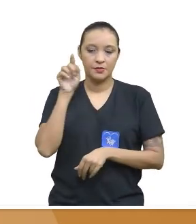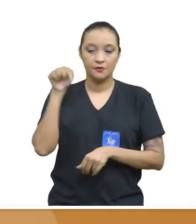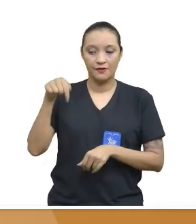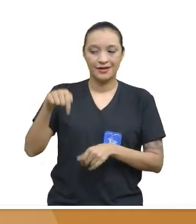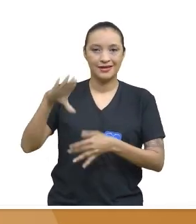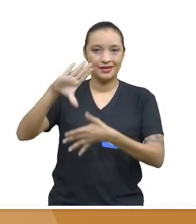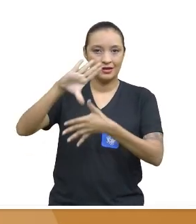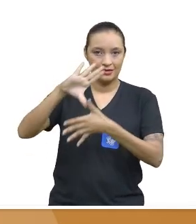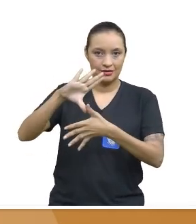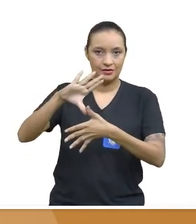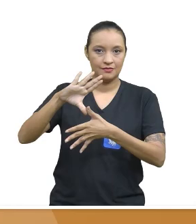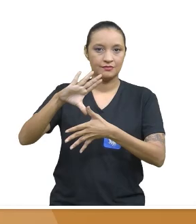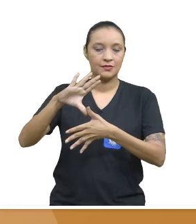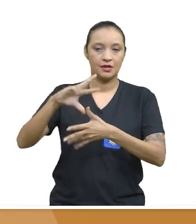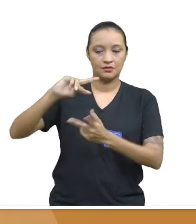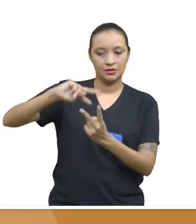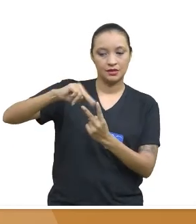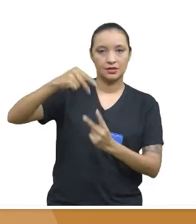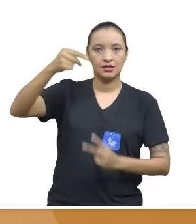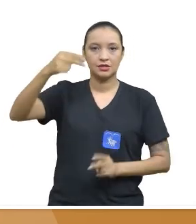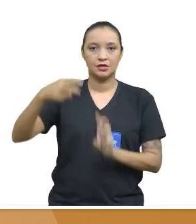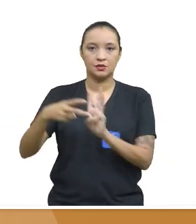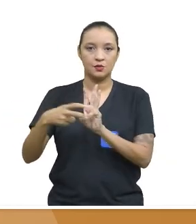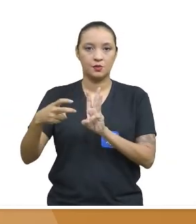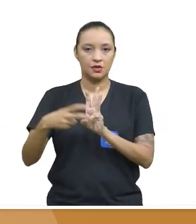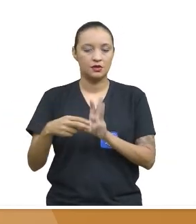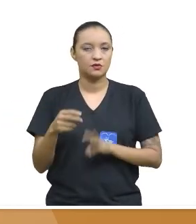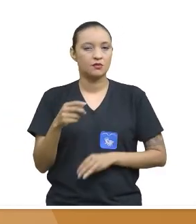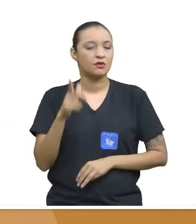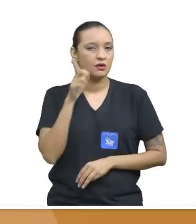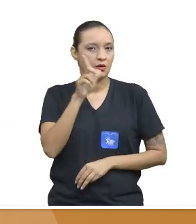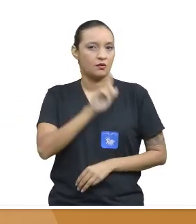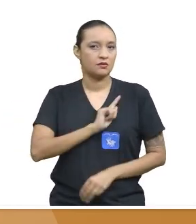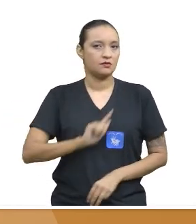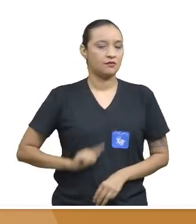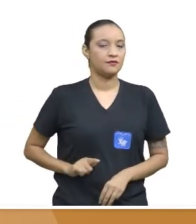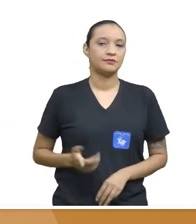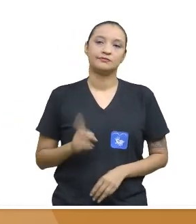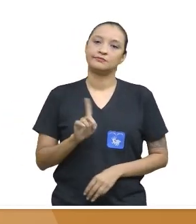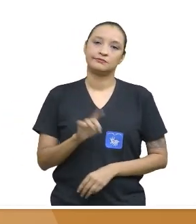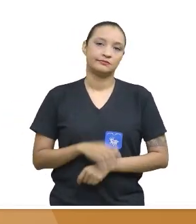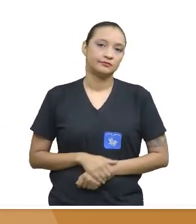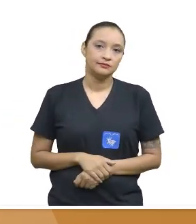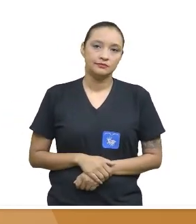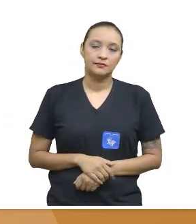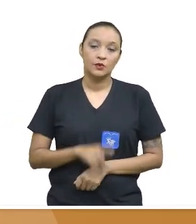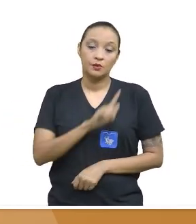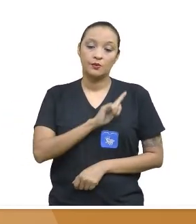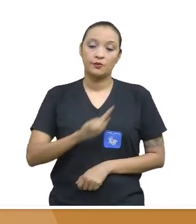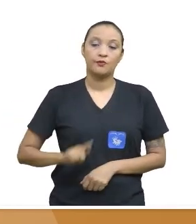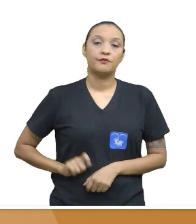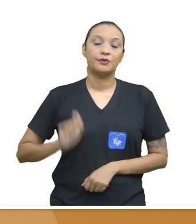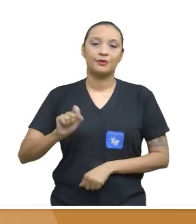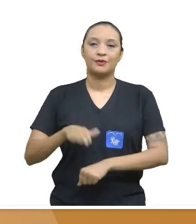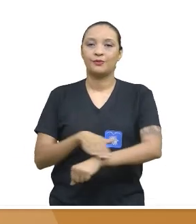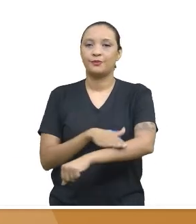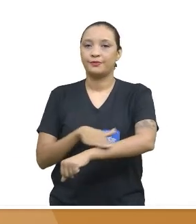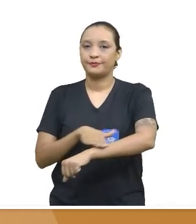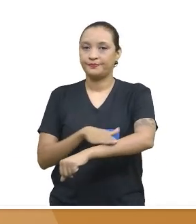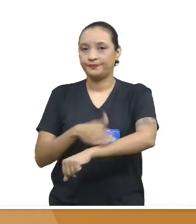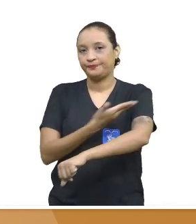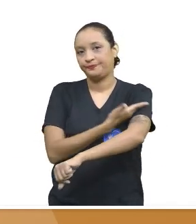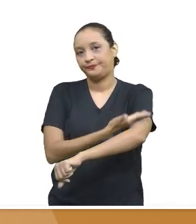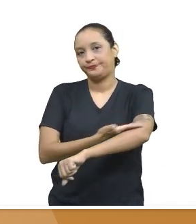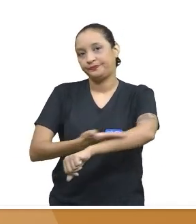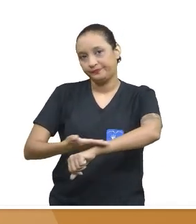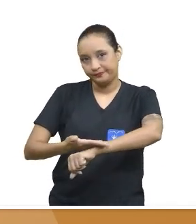índios, chegaria ao governo. Quem ficou governando? Os brancos. A aristocracia